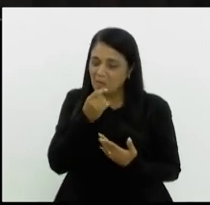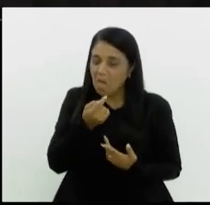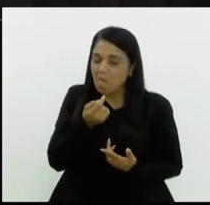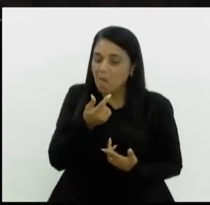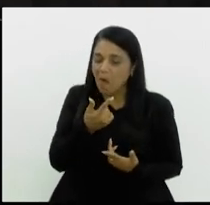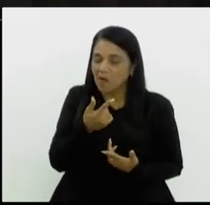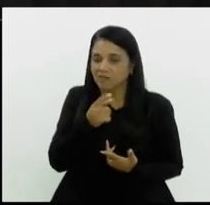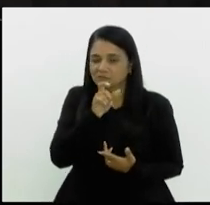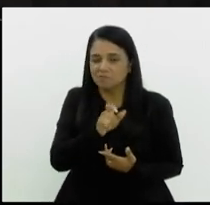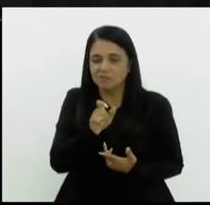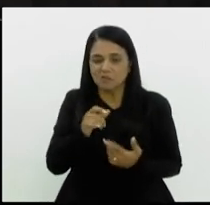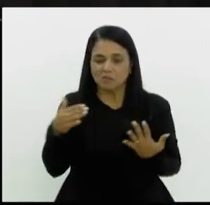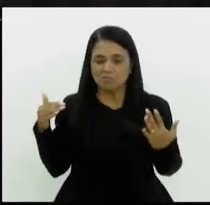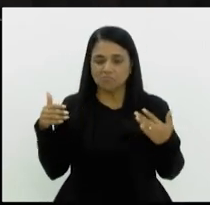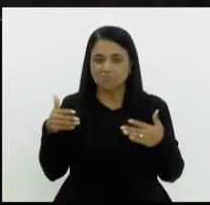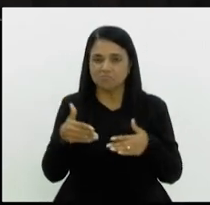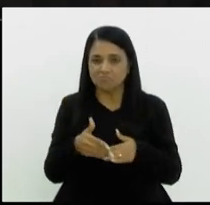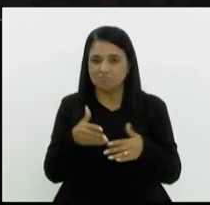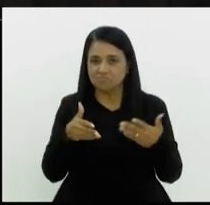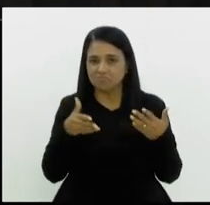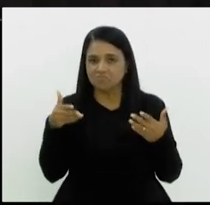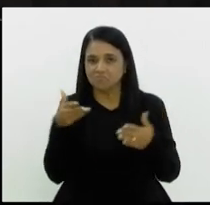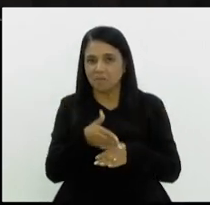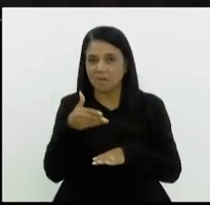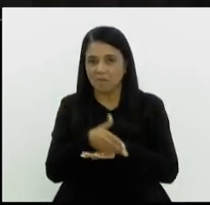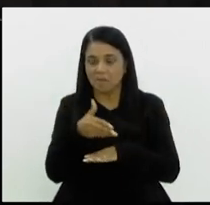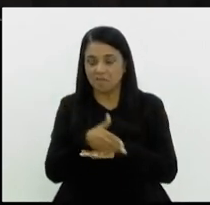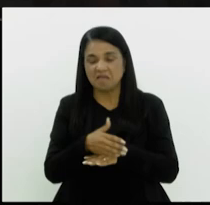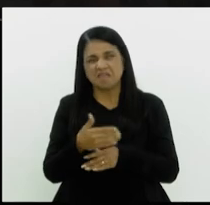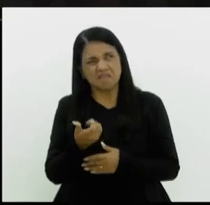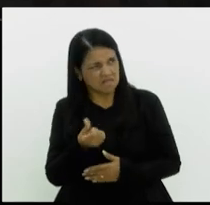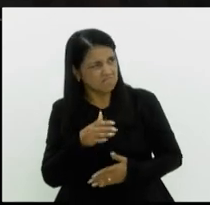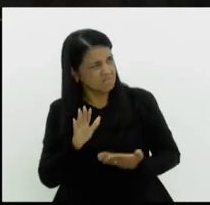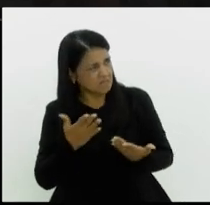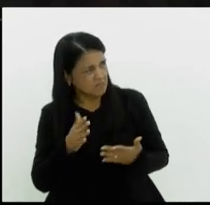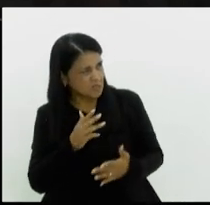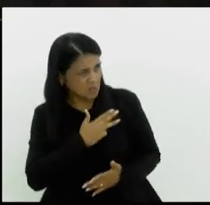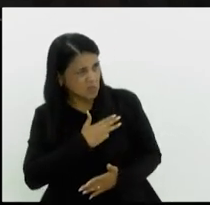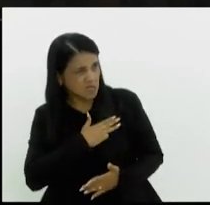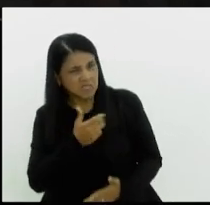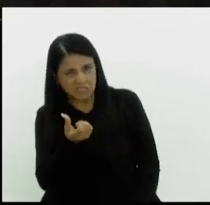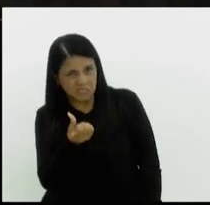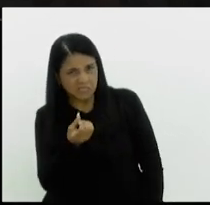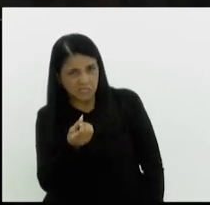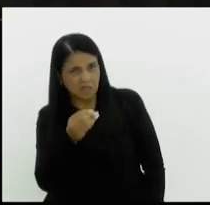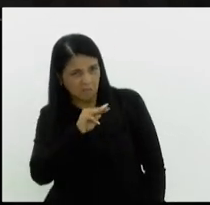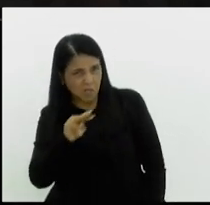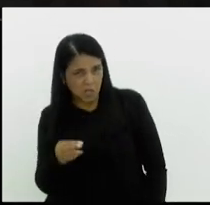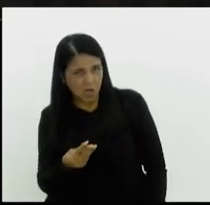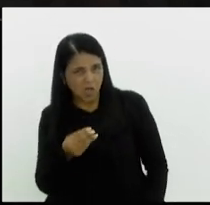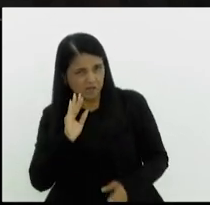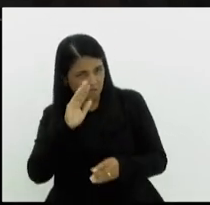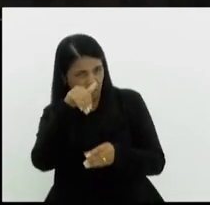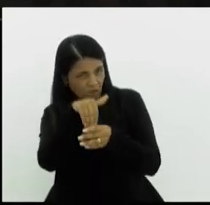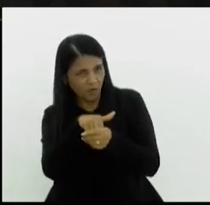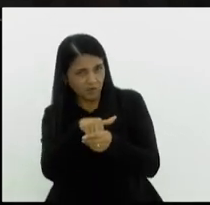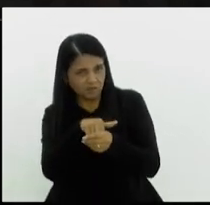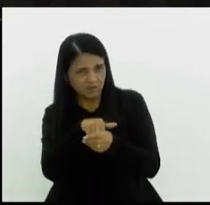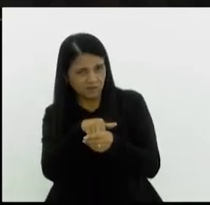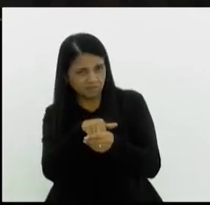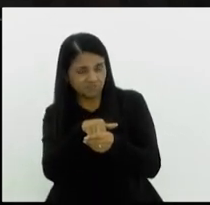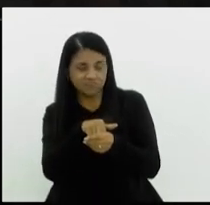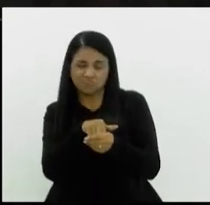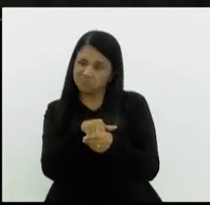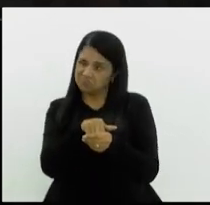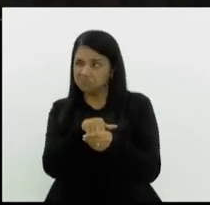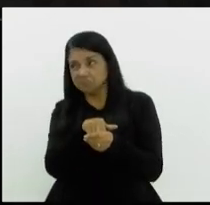compareceram. Mas ele teve 60 milhões de votos, não é isso, delegado Augusto? 60 milhões de votos. Eles